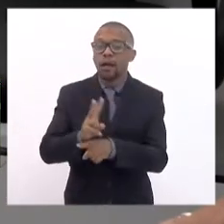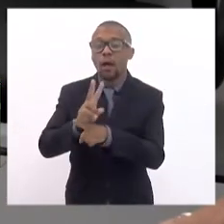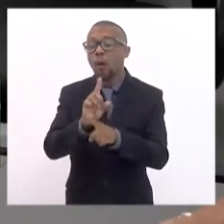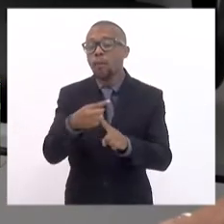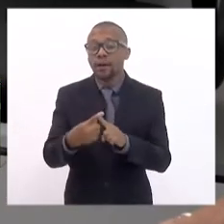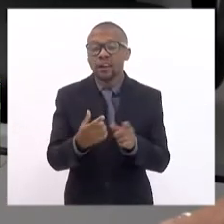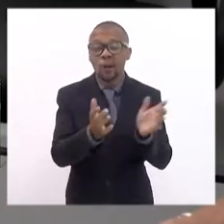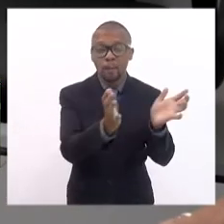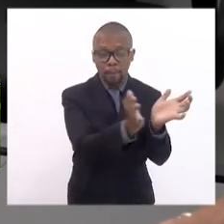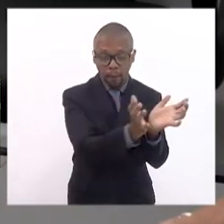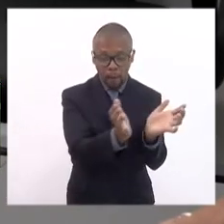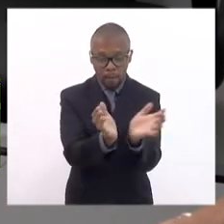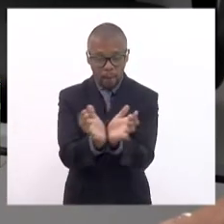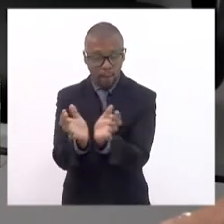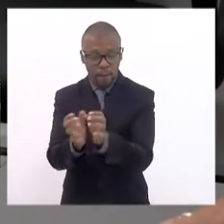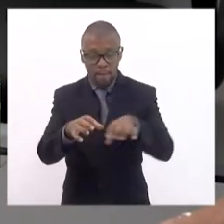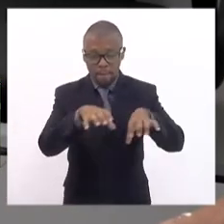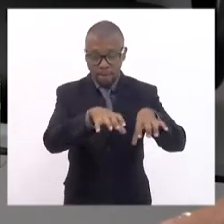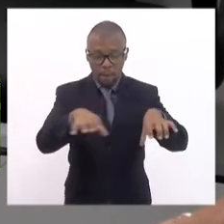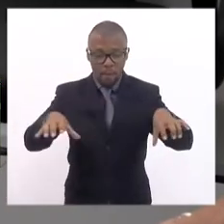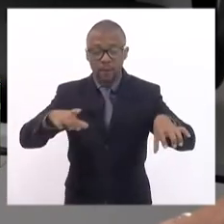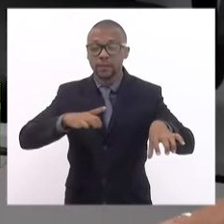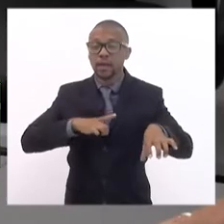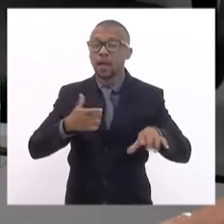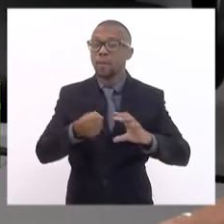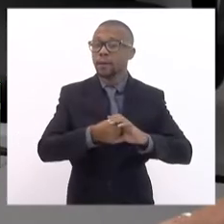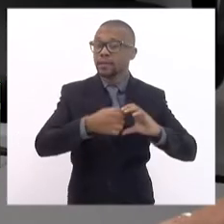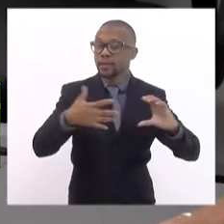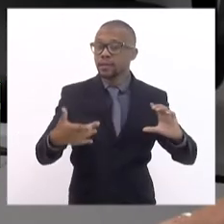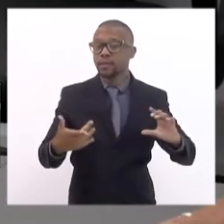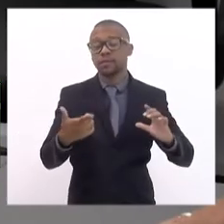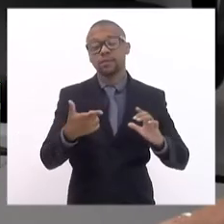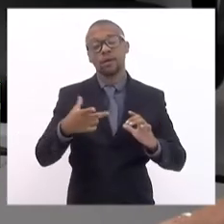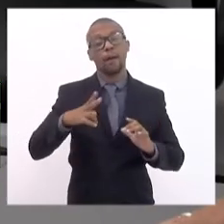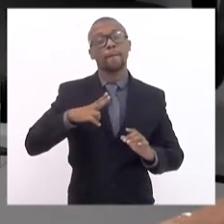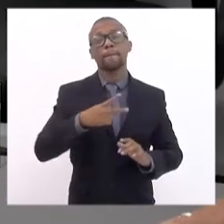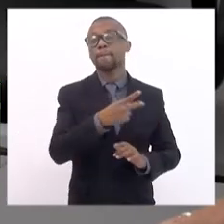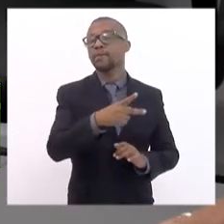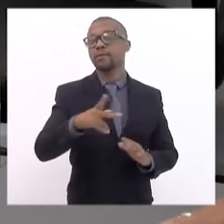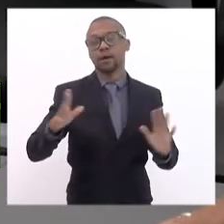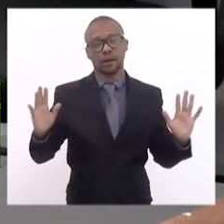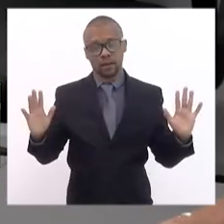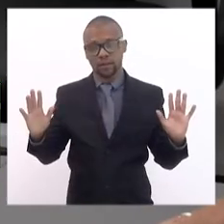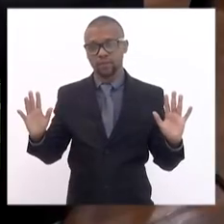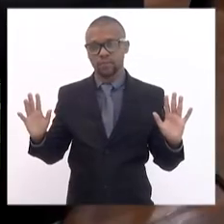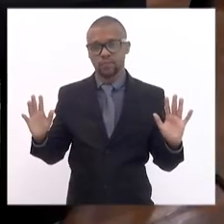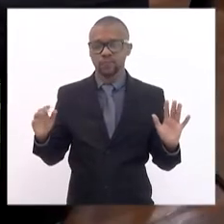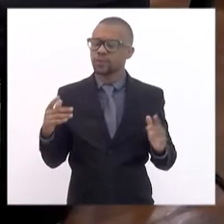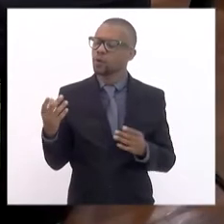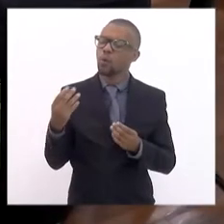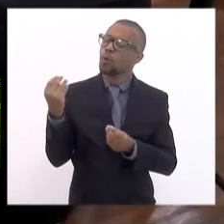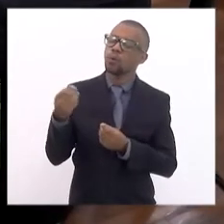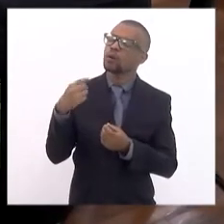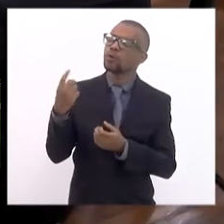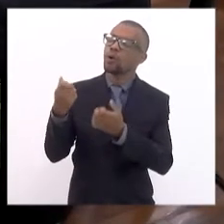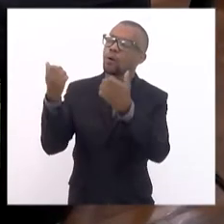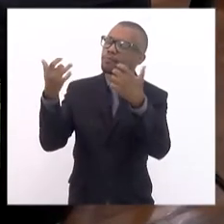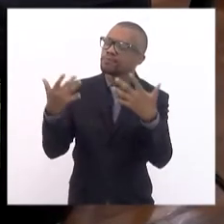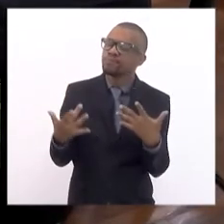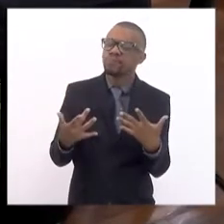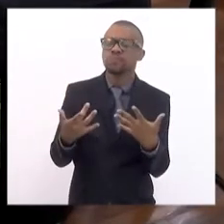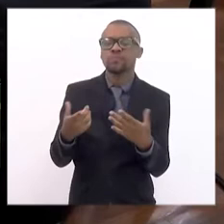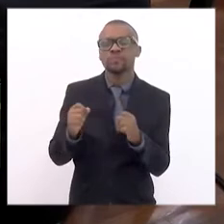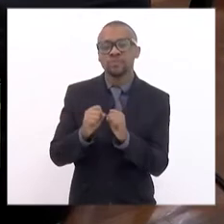características particulares. Então, acho que o interessante é a gente abrir esse diálogo. E como que a gente pode fazer, então, por exemplo, no caso dos empreendimentos